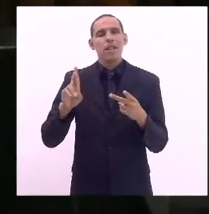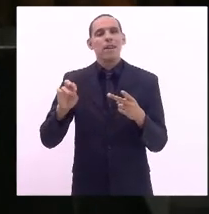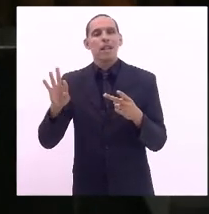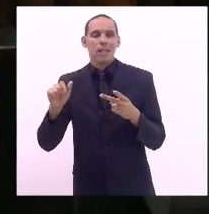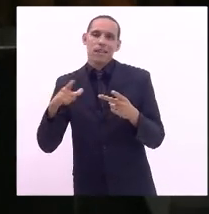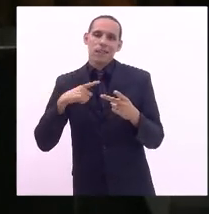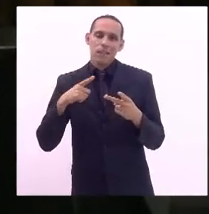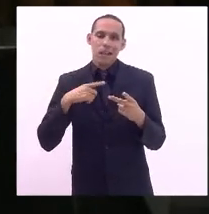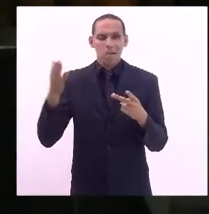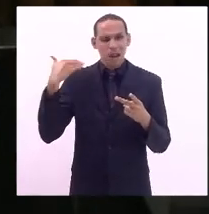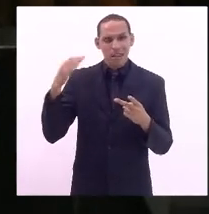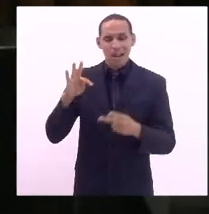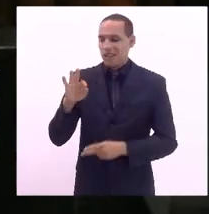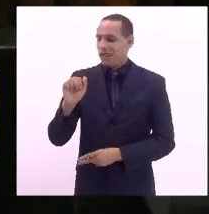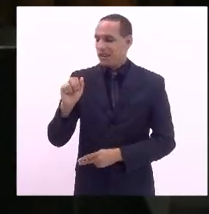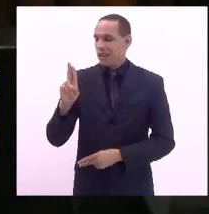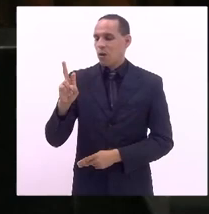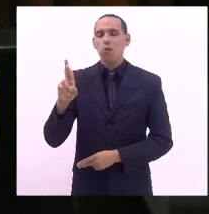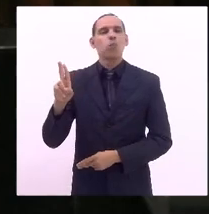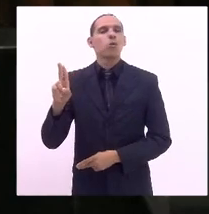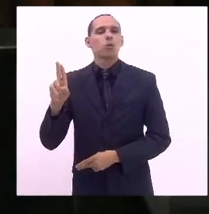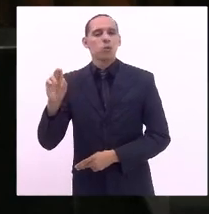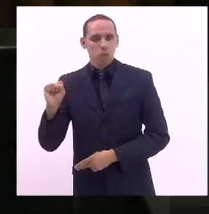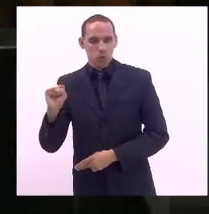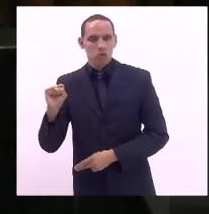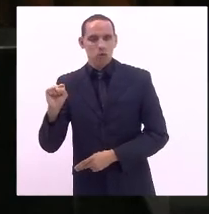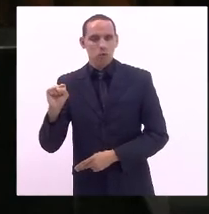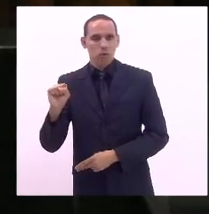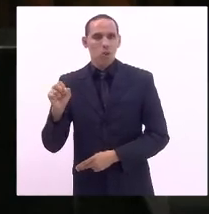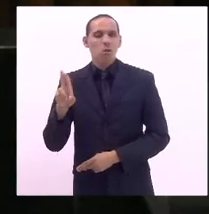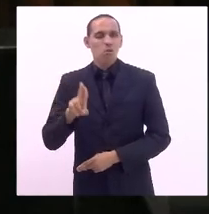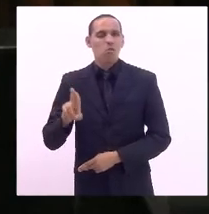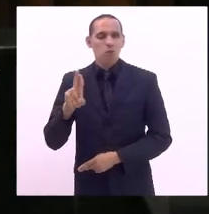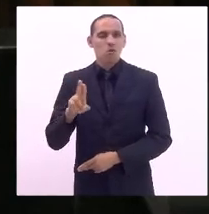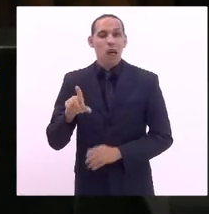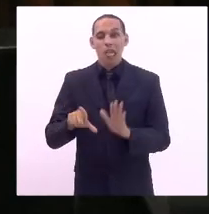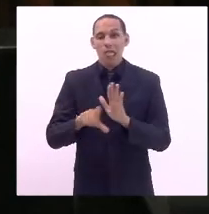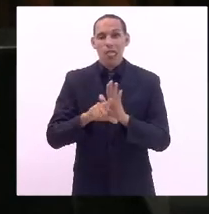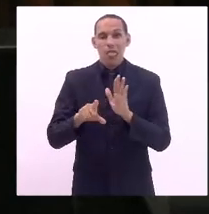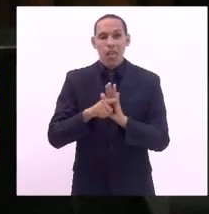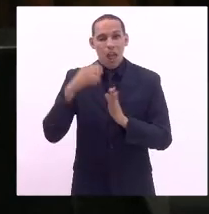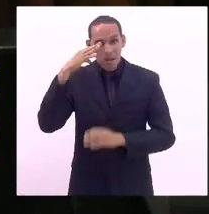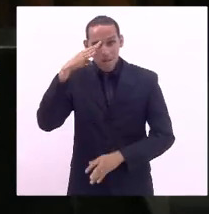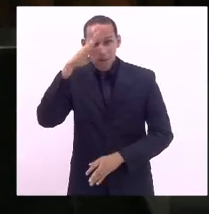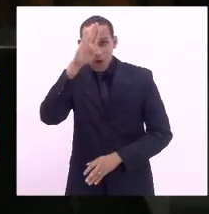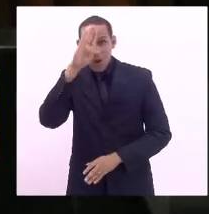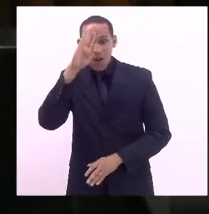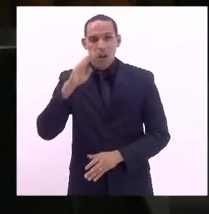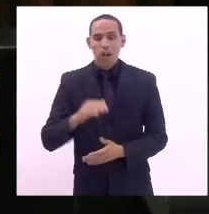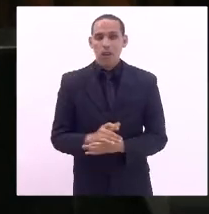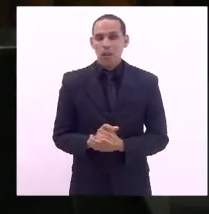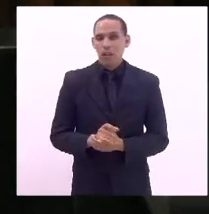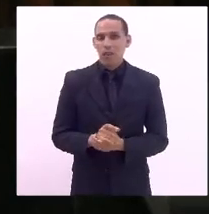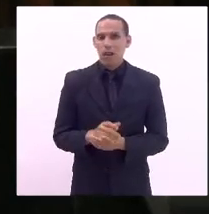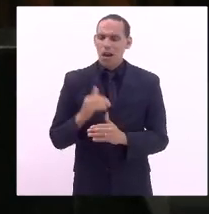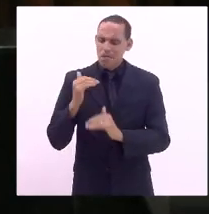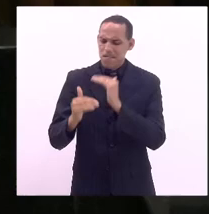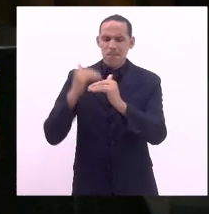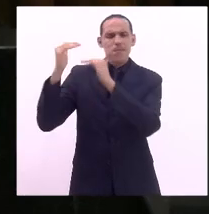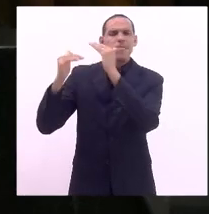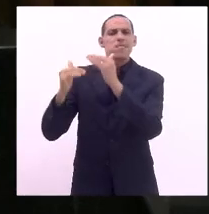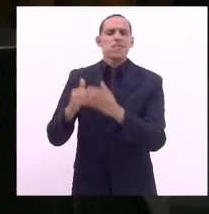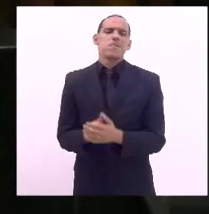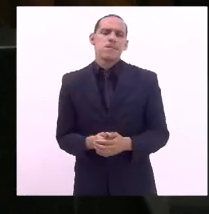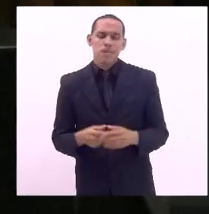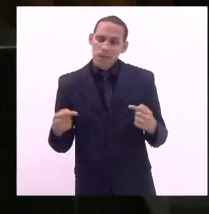das Taurus que eram usadas antigamente. A gente teve legislações do presidente Jair Bolsonaro que avançaram muito no